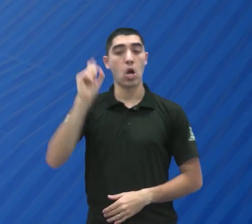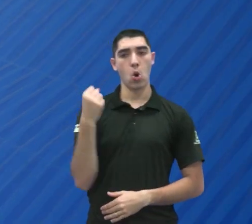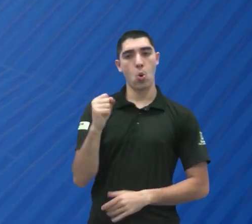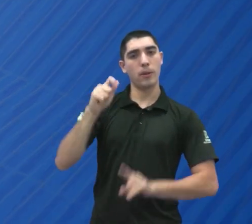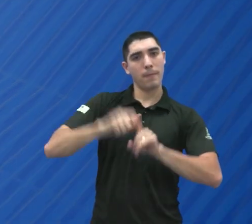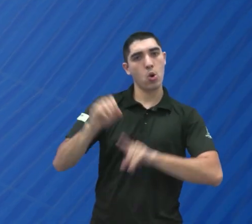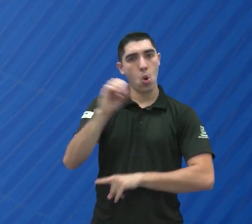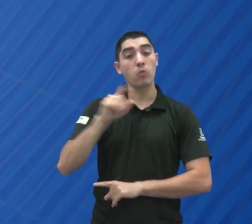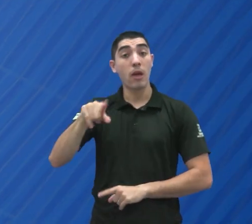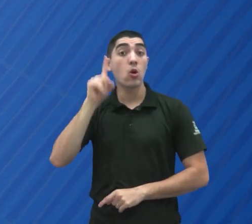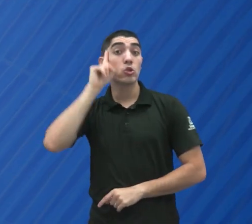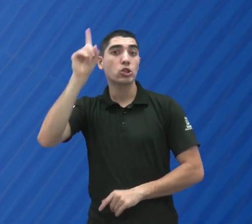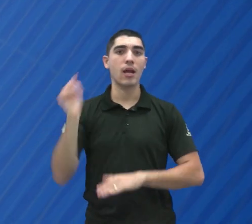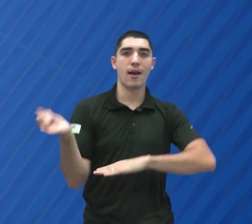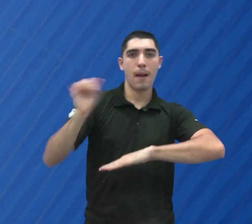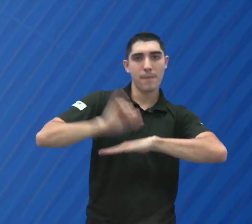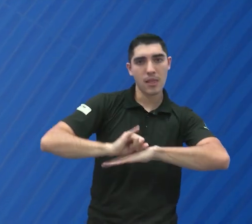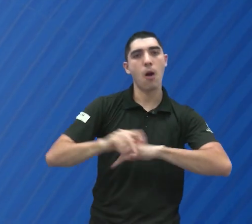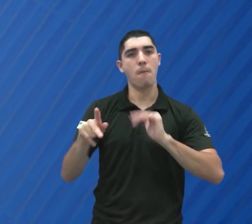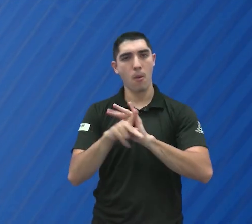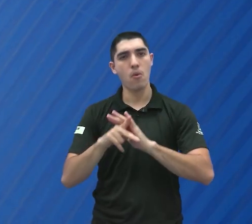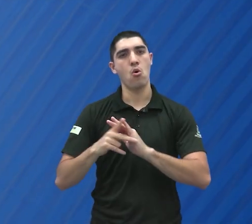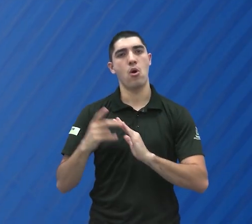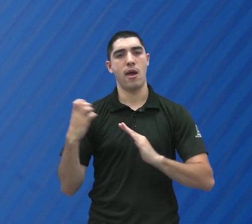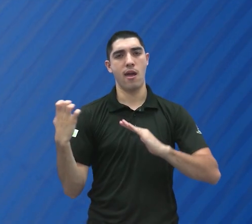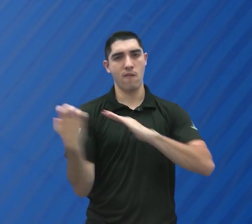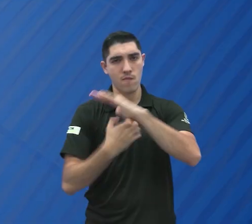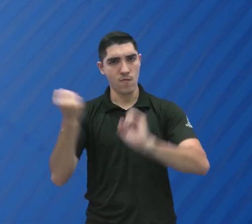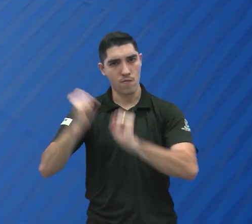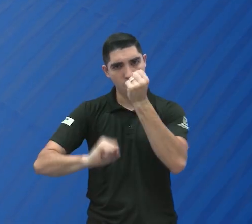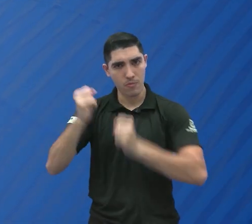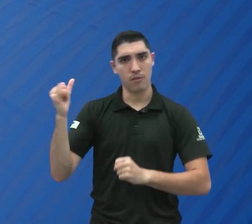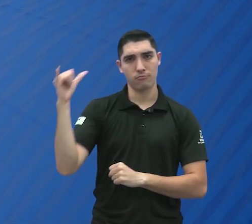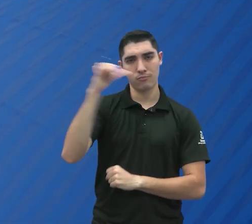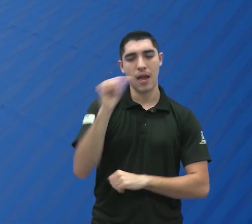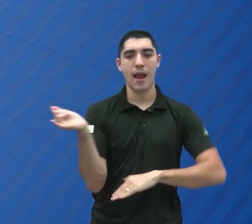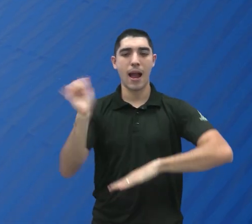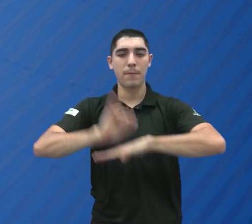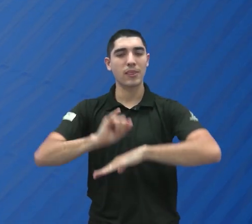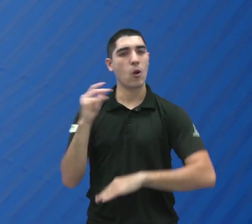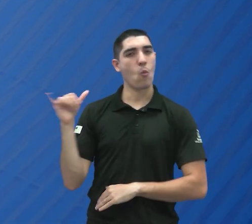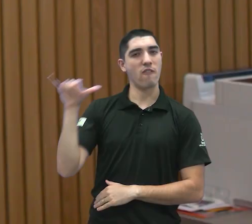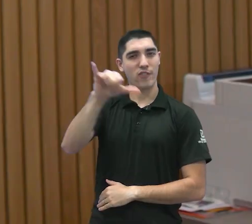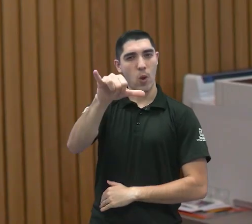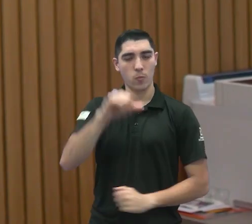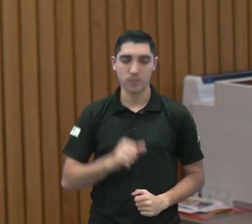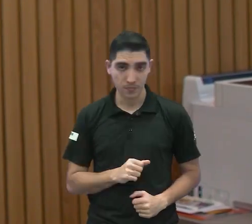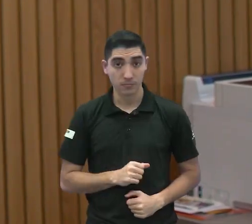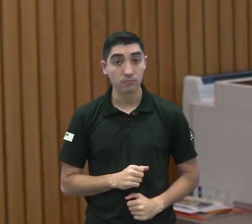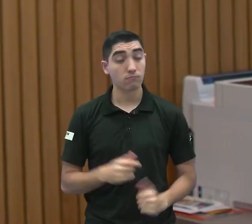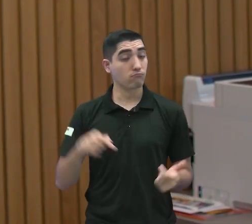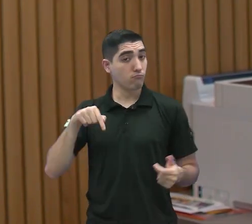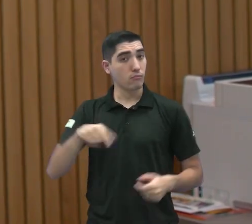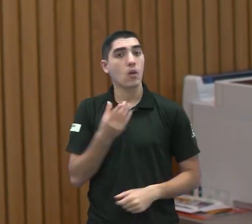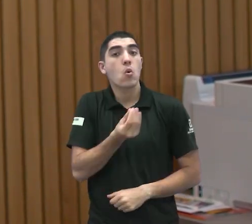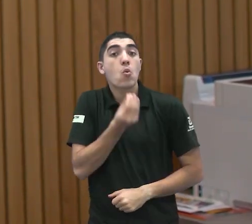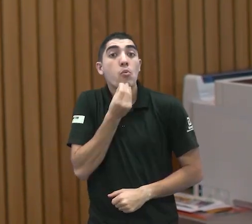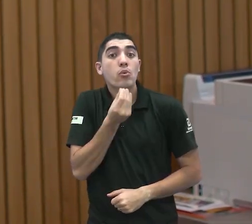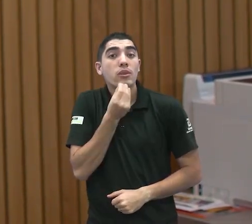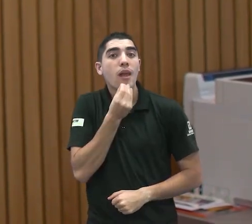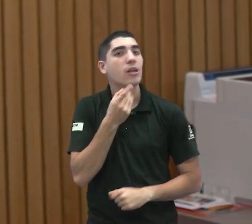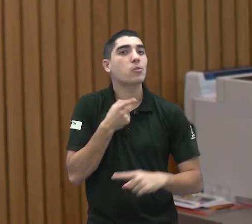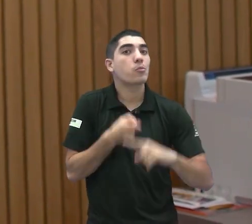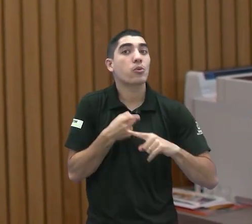o dia 8 de outubro em São José como o Dia da Capital da Indústria Aeroespacial, Capital do Avião. Nós temos uma janela